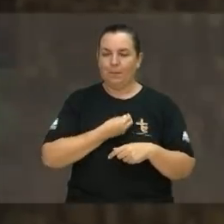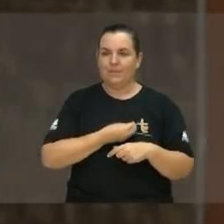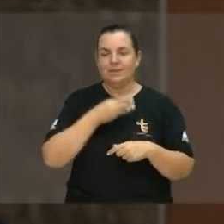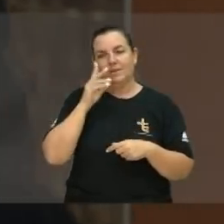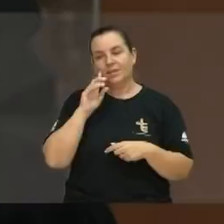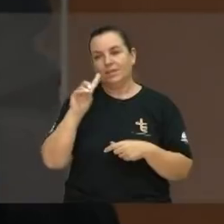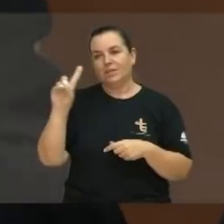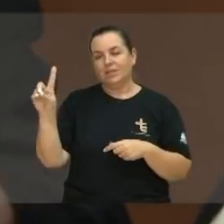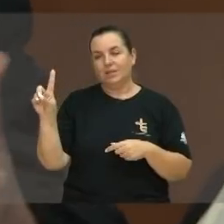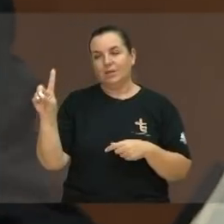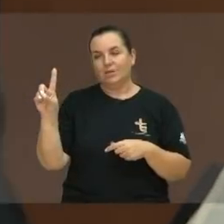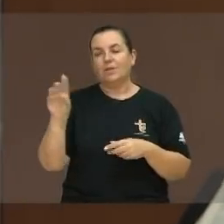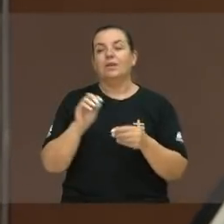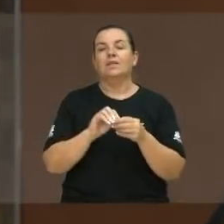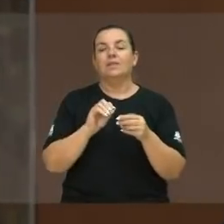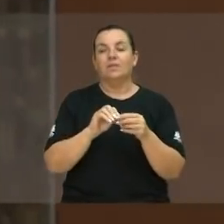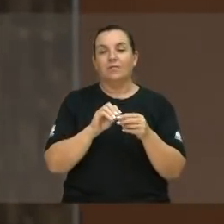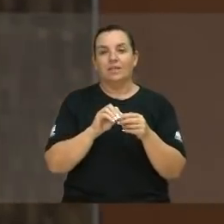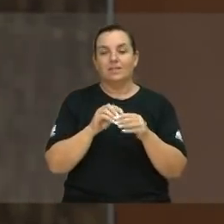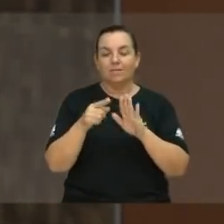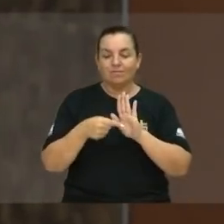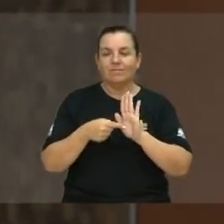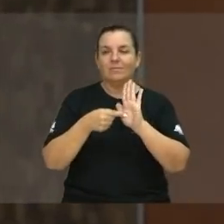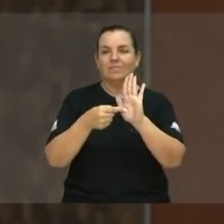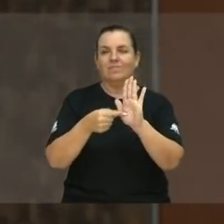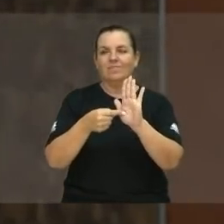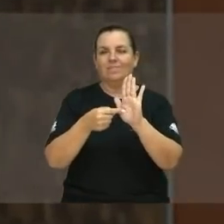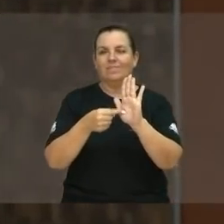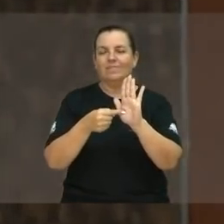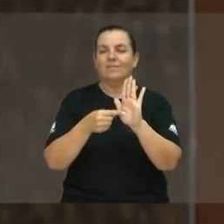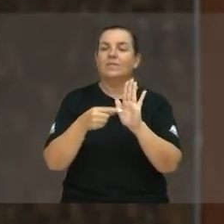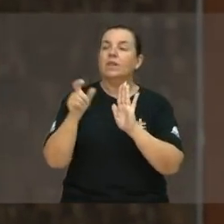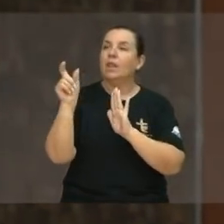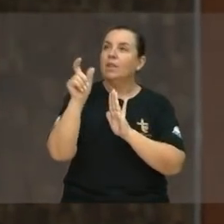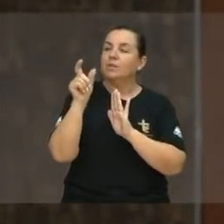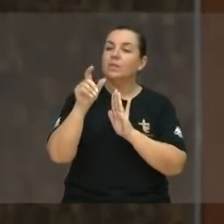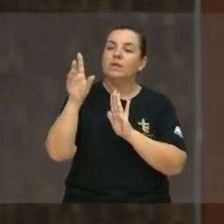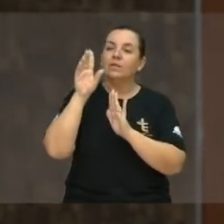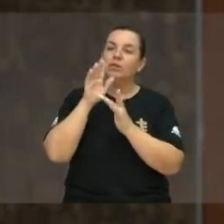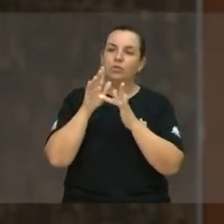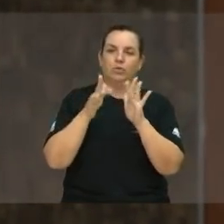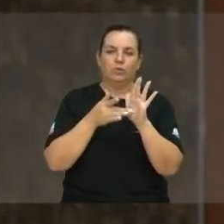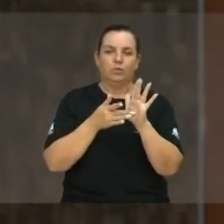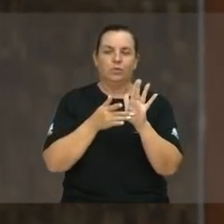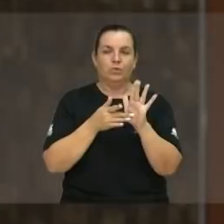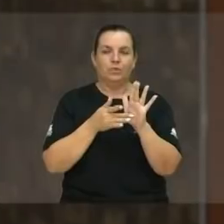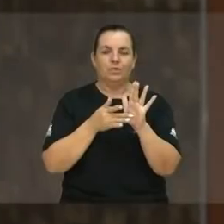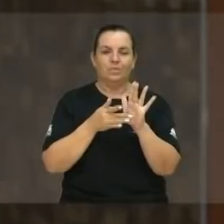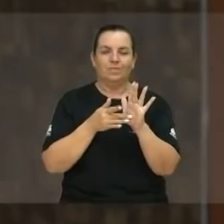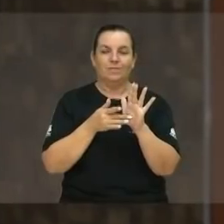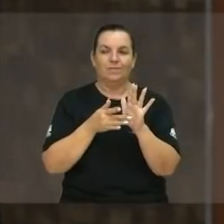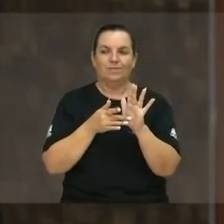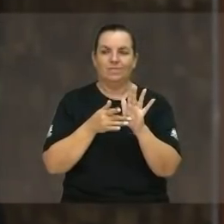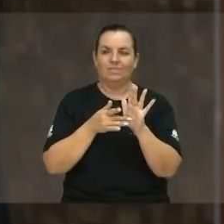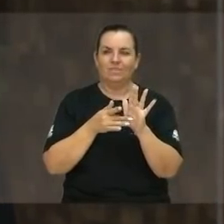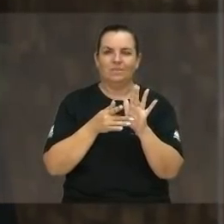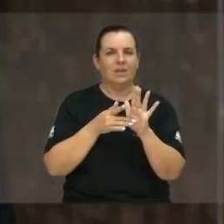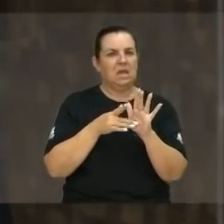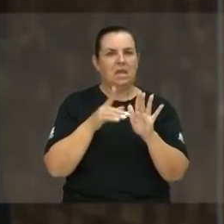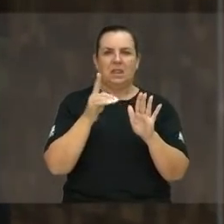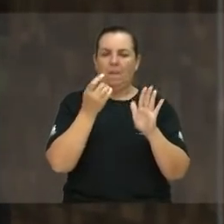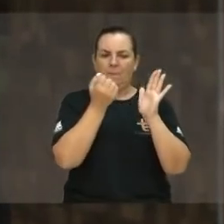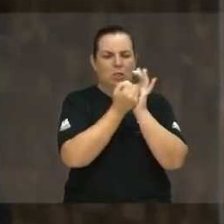de deus que se faz revelada nas palavras de jesus e nem a